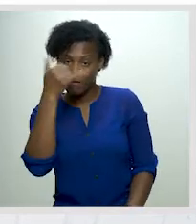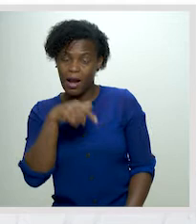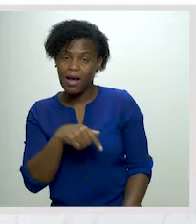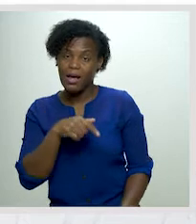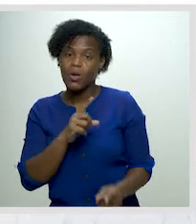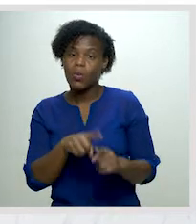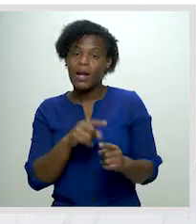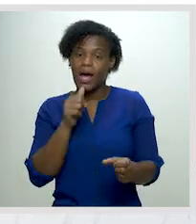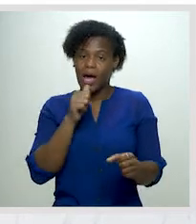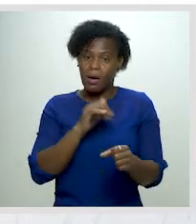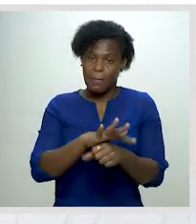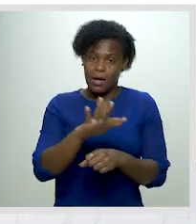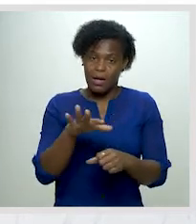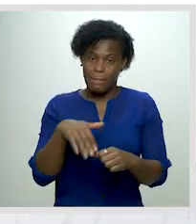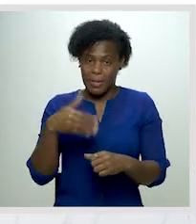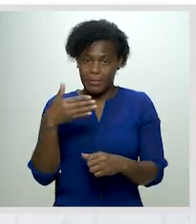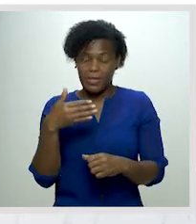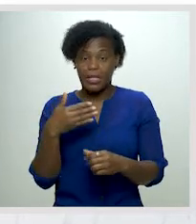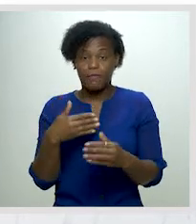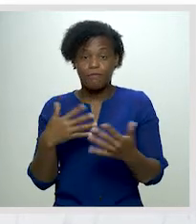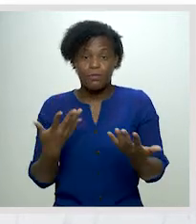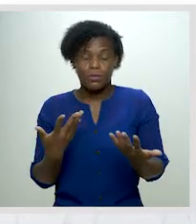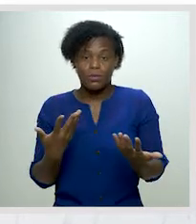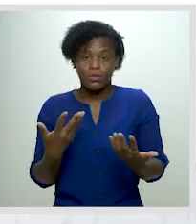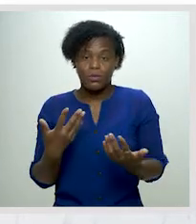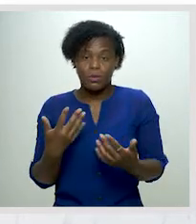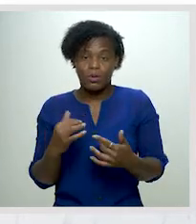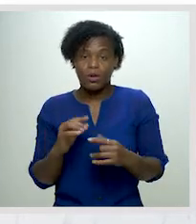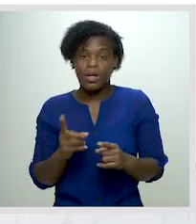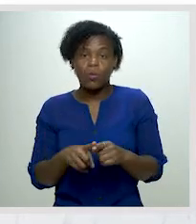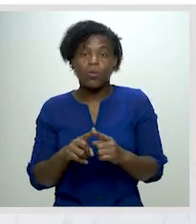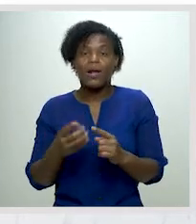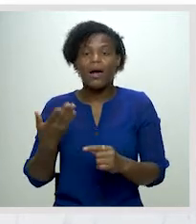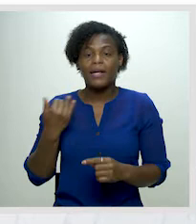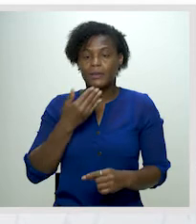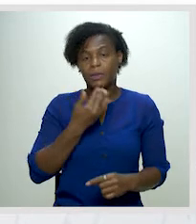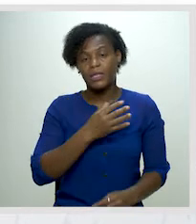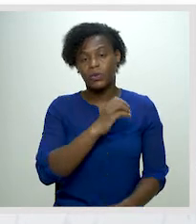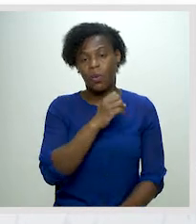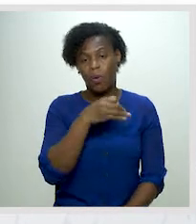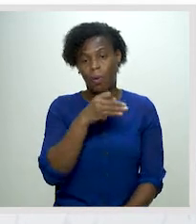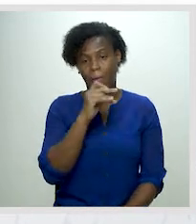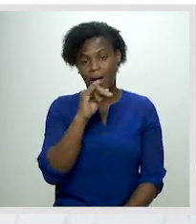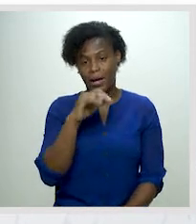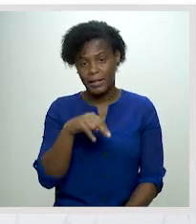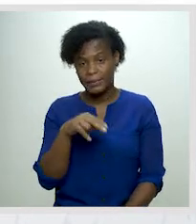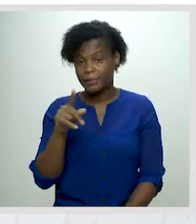Simulou o oceano primitivo na outrora das experiências de Oparin e Eldan.